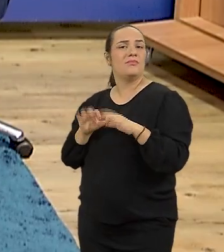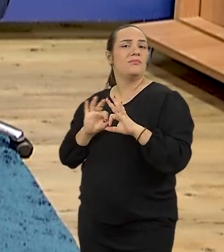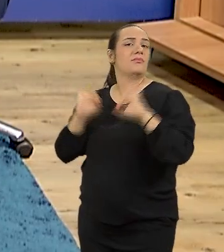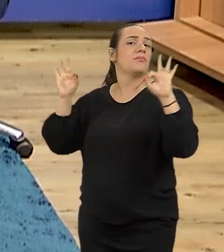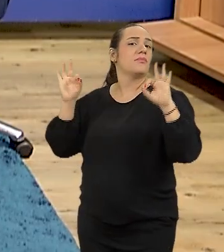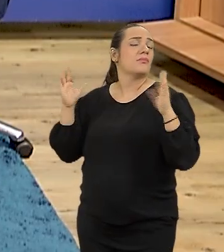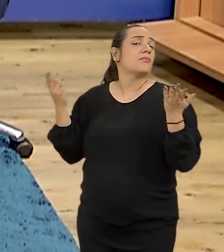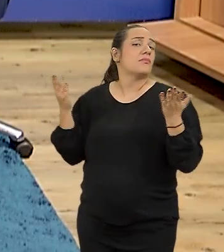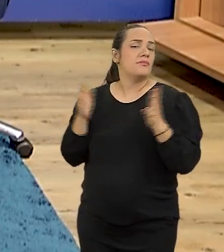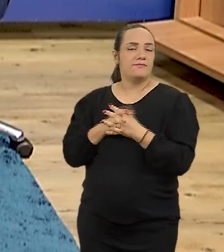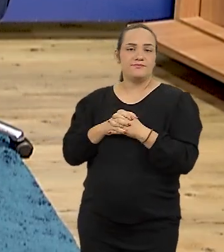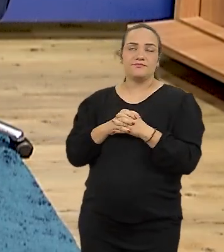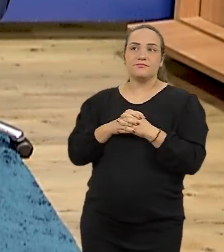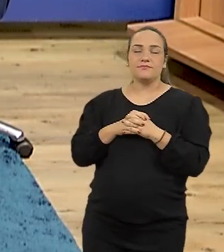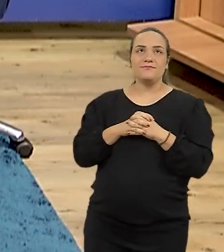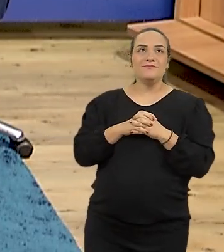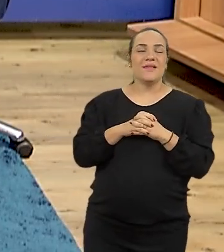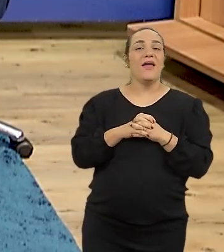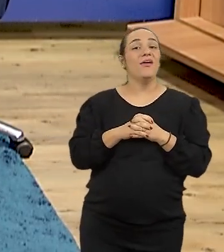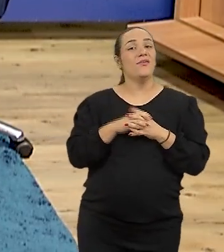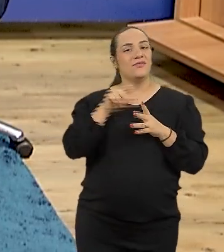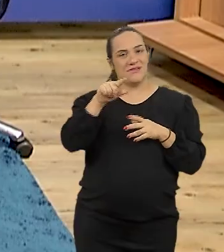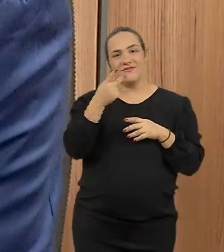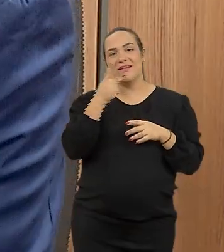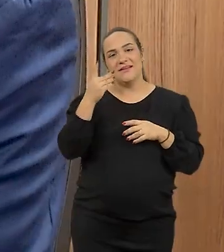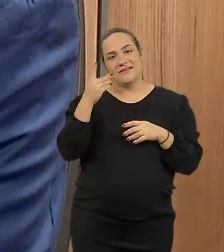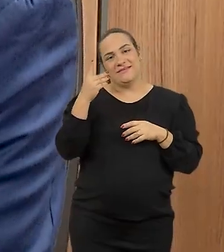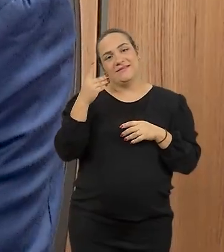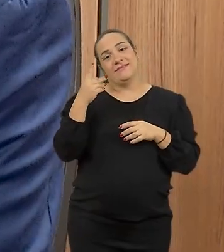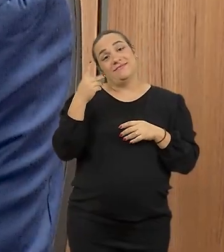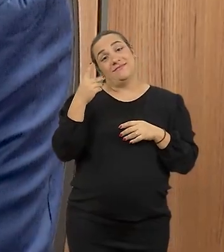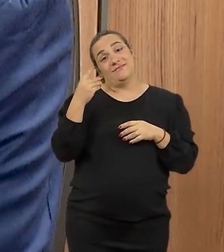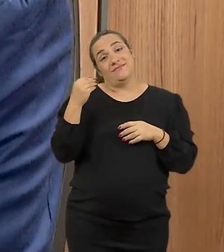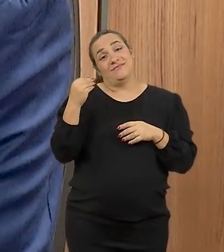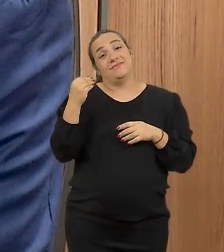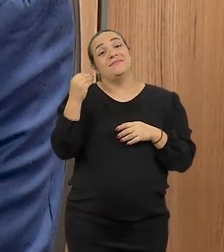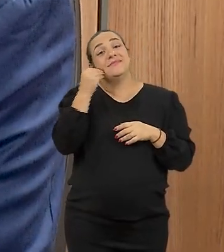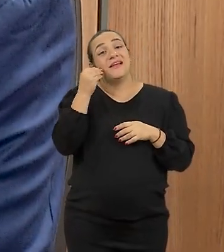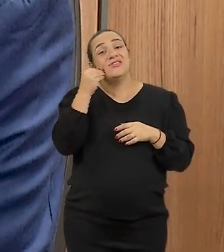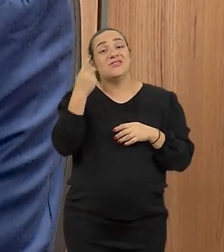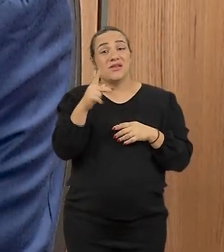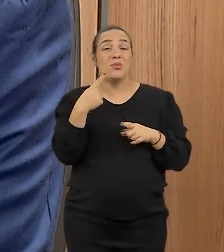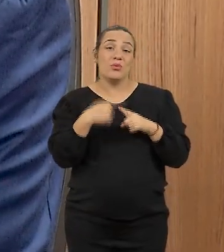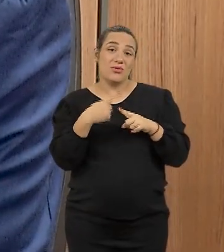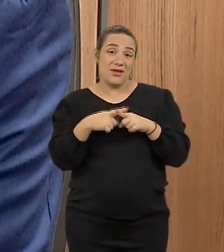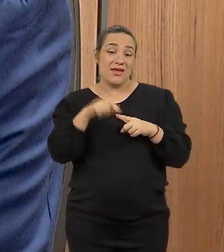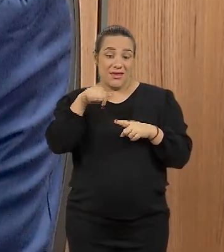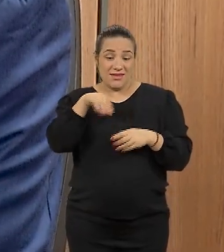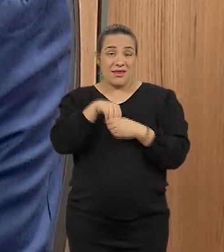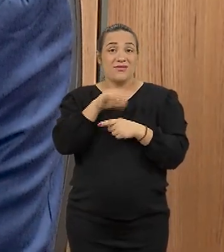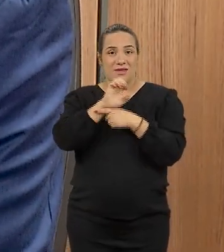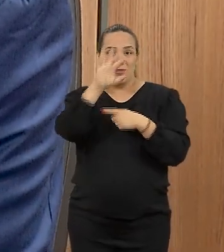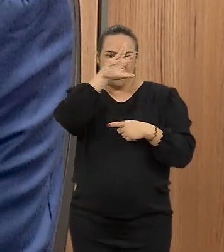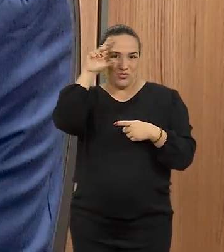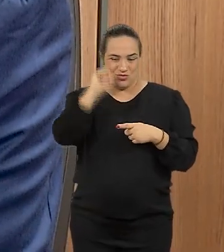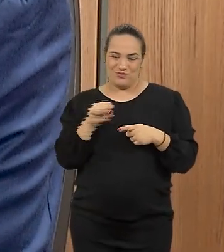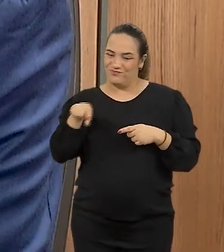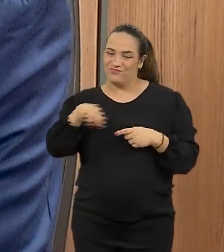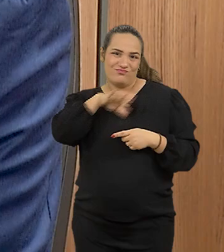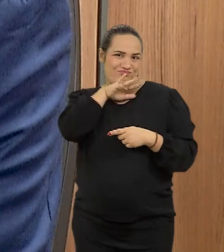efetividade. Bom, você está falando da experiência do Estado de Mato Grosso do Sul, que é muito ruim nessa parte, muito